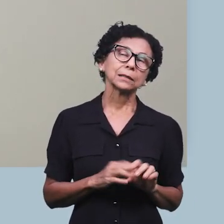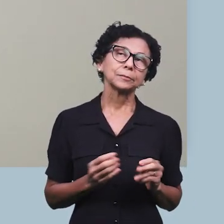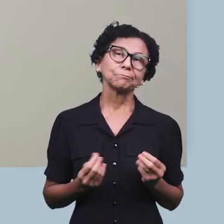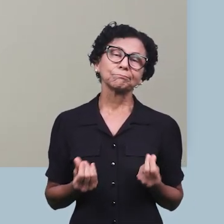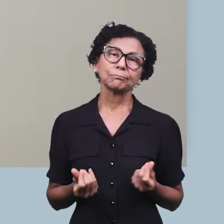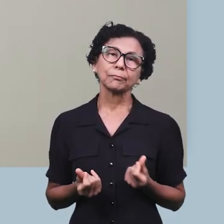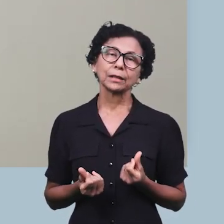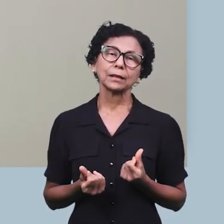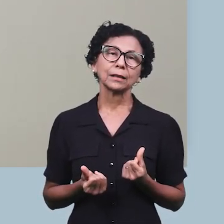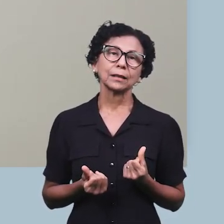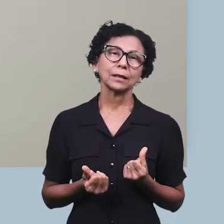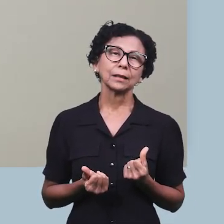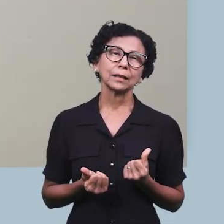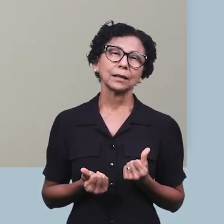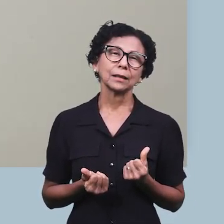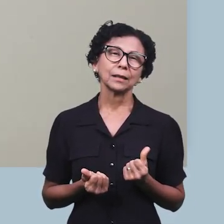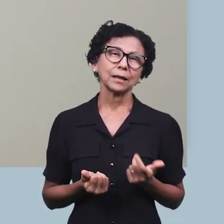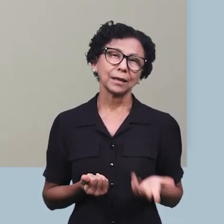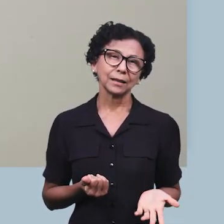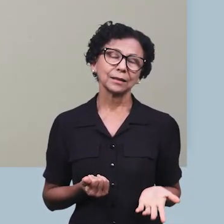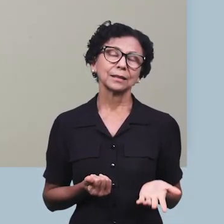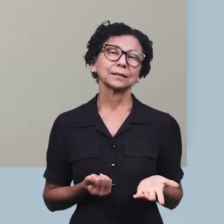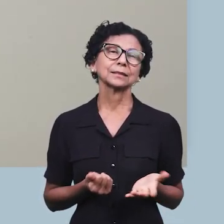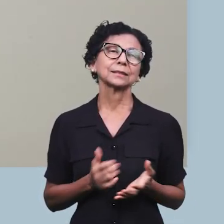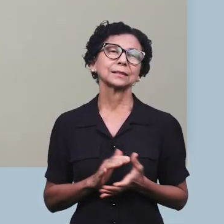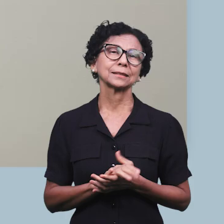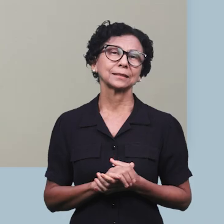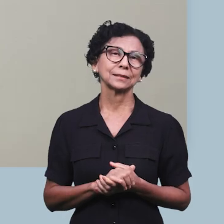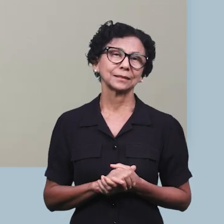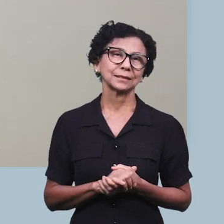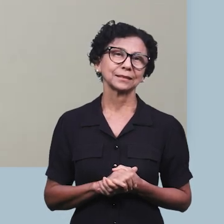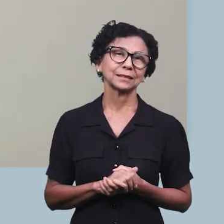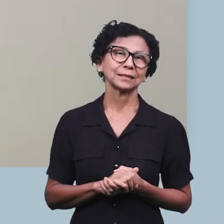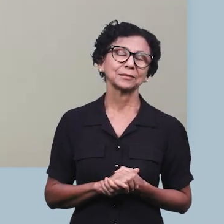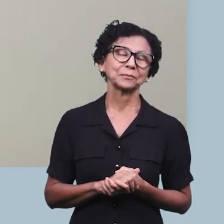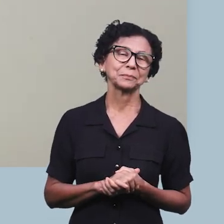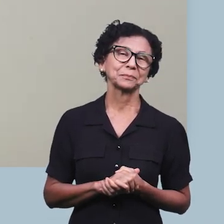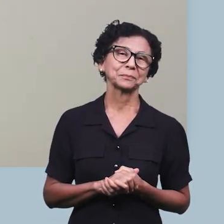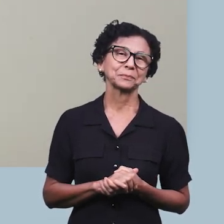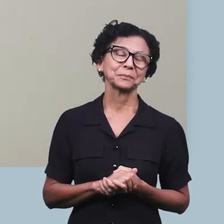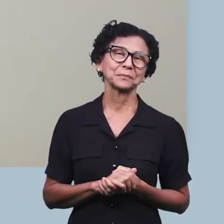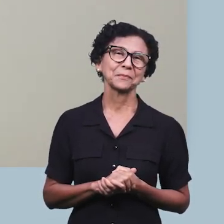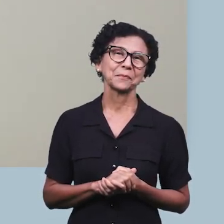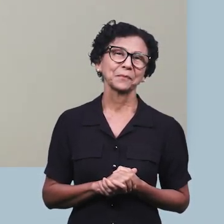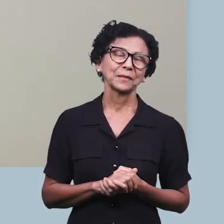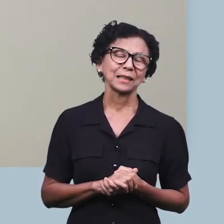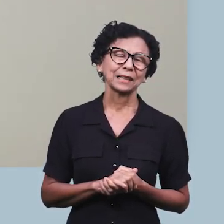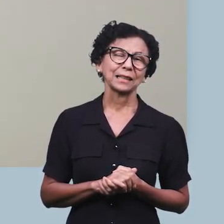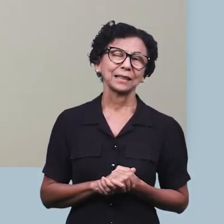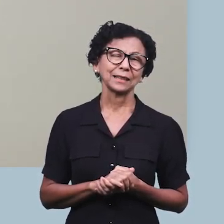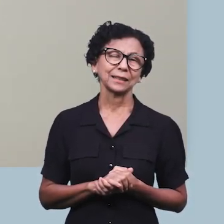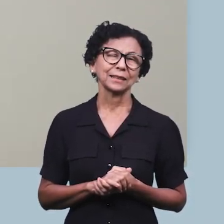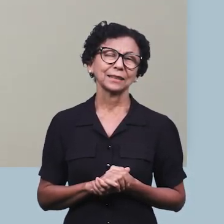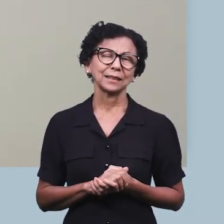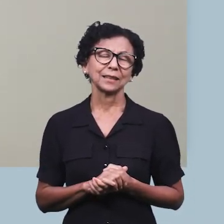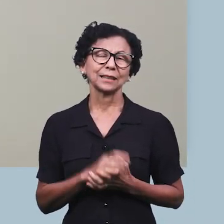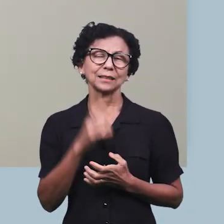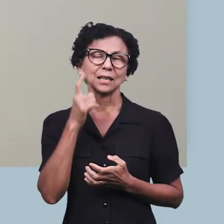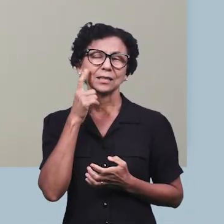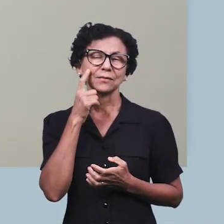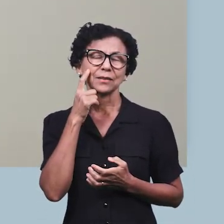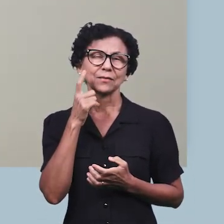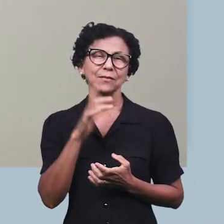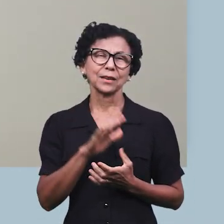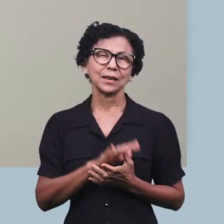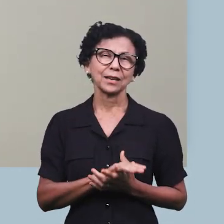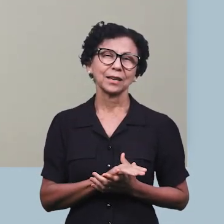são assim, que querem elas testam, né? Geralmente nos testam, até para saber até em que